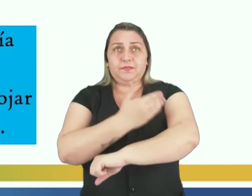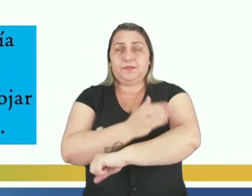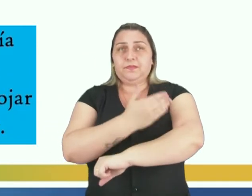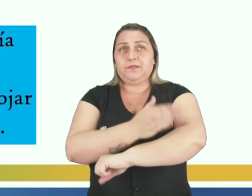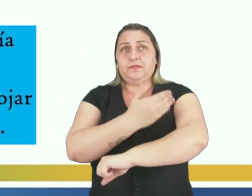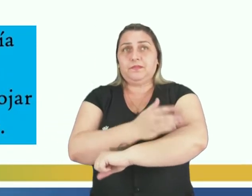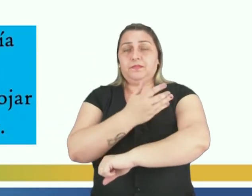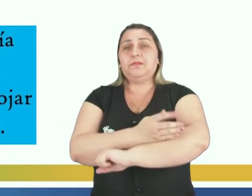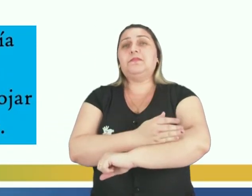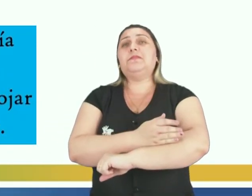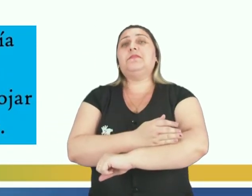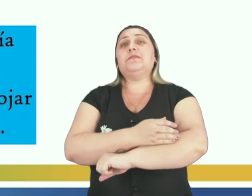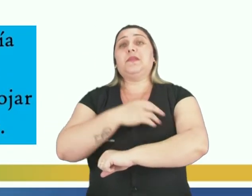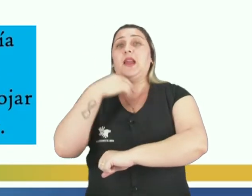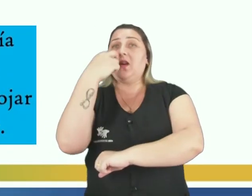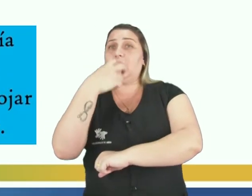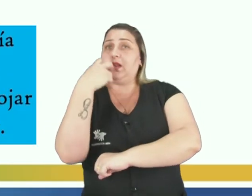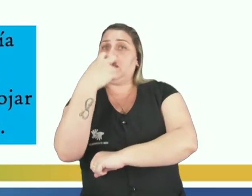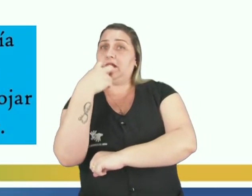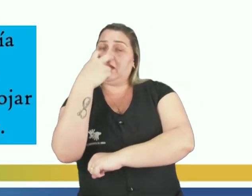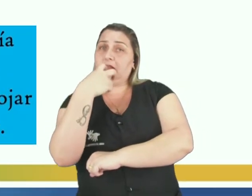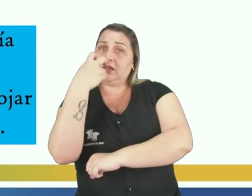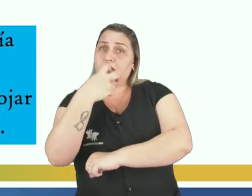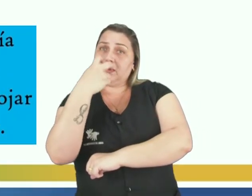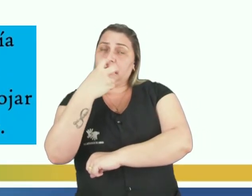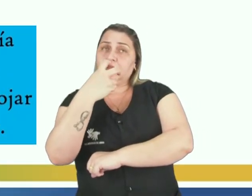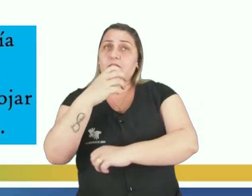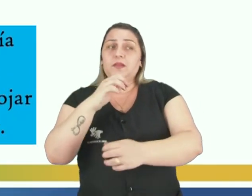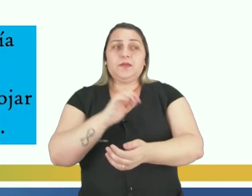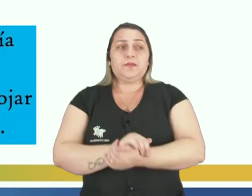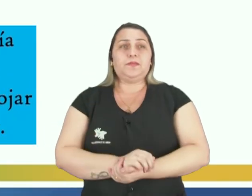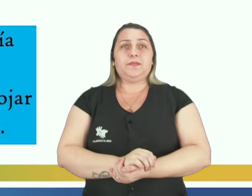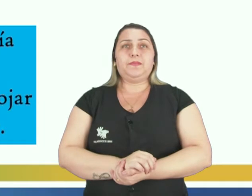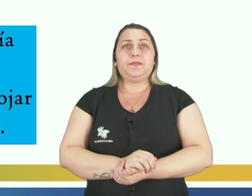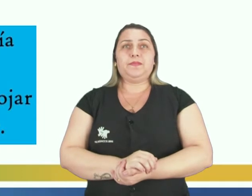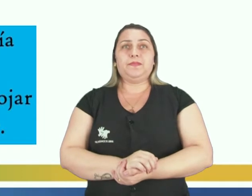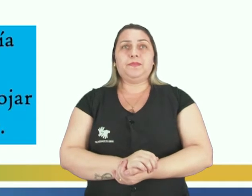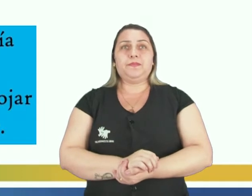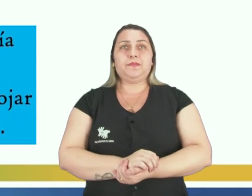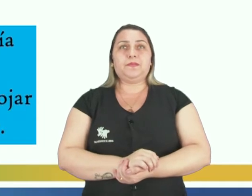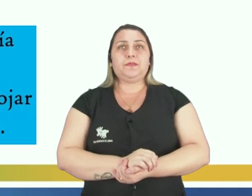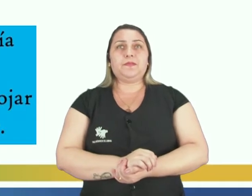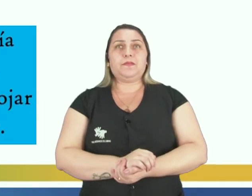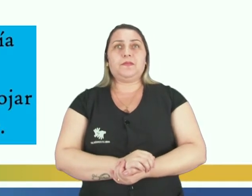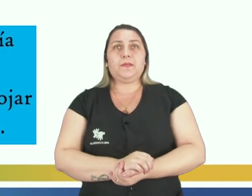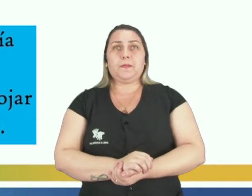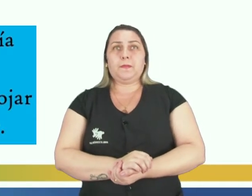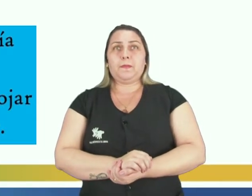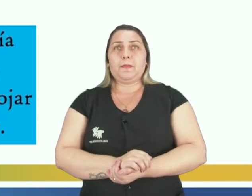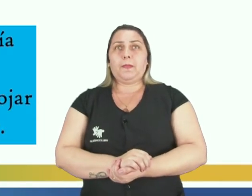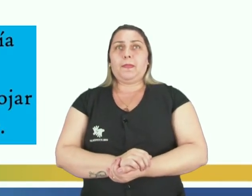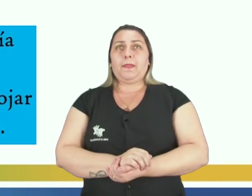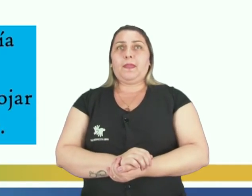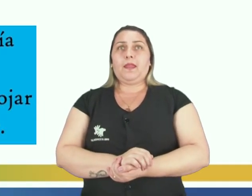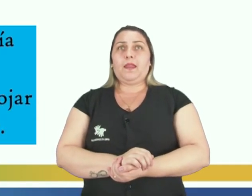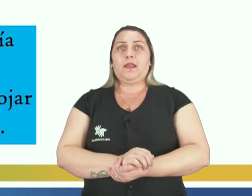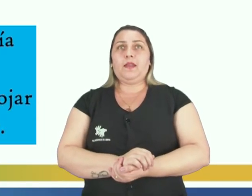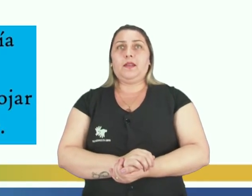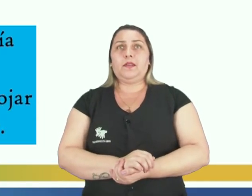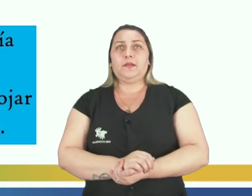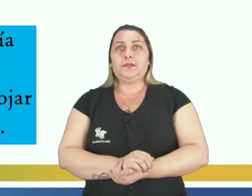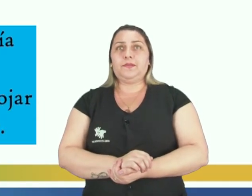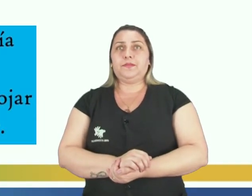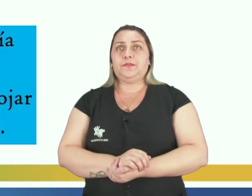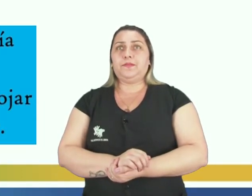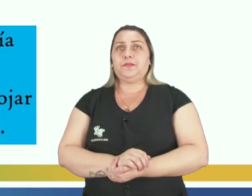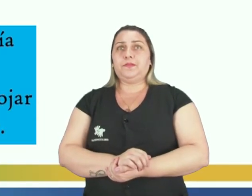de la variante rioplatense. Então, aí vamos poner em prática tanto el jeísmo, ¿sí? Como el cheísmo